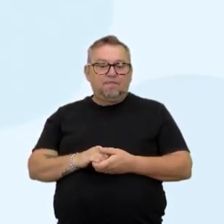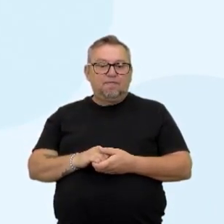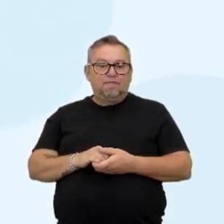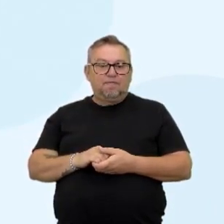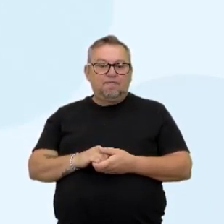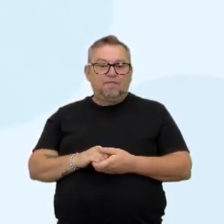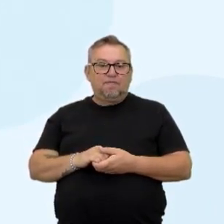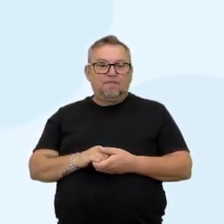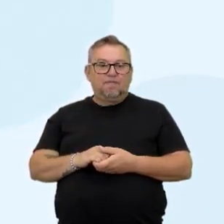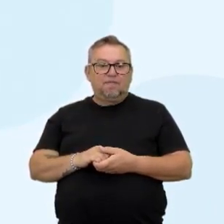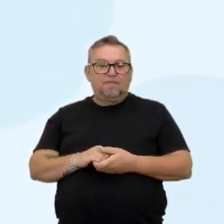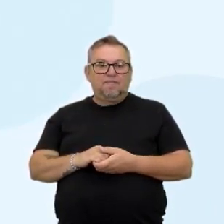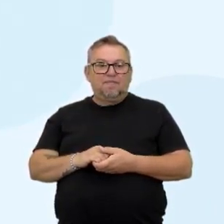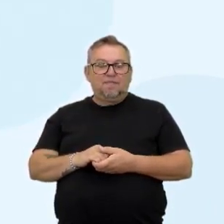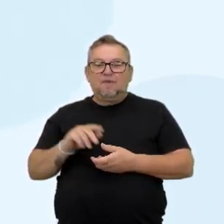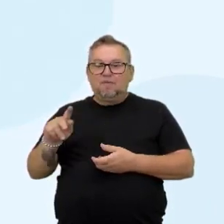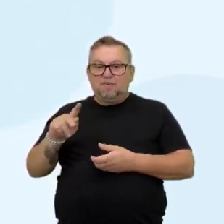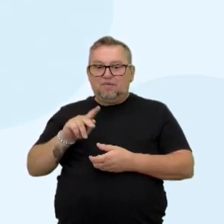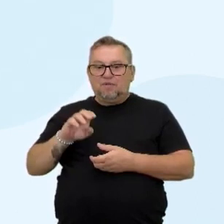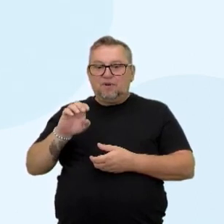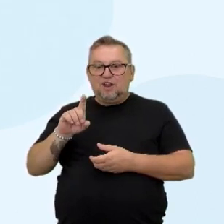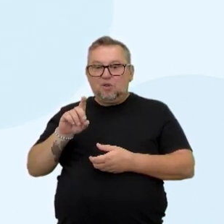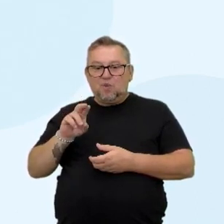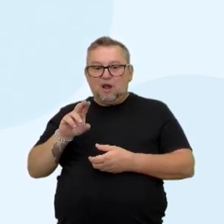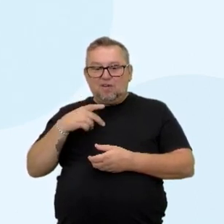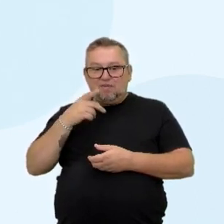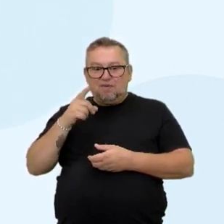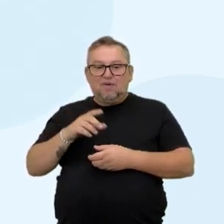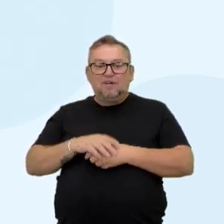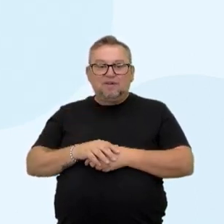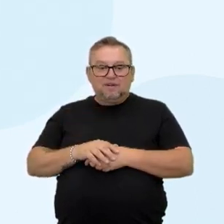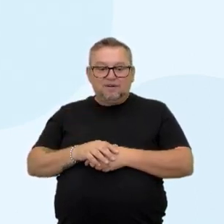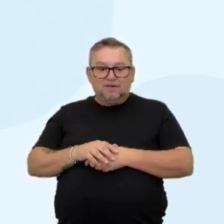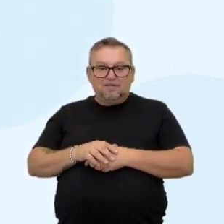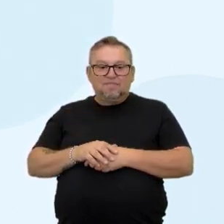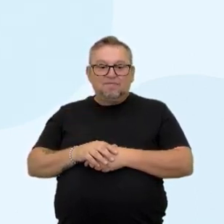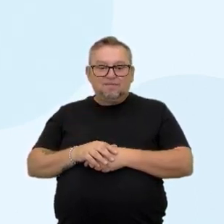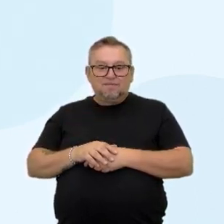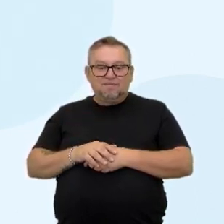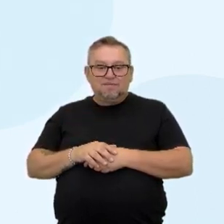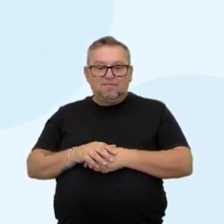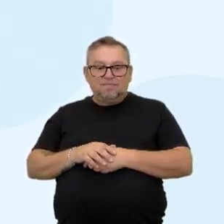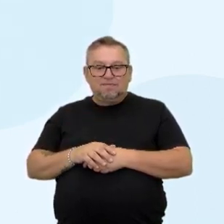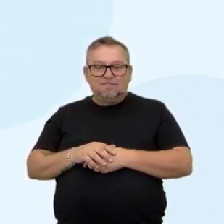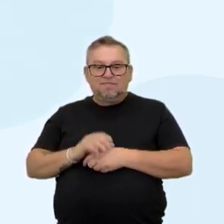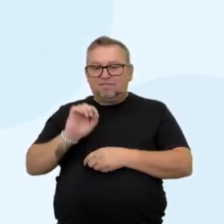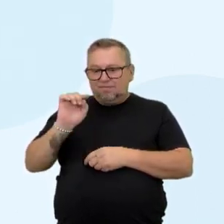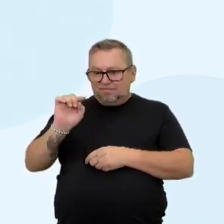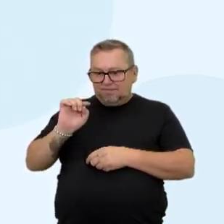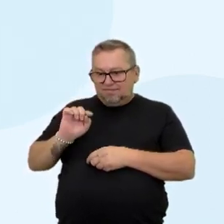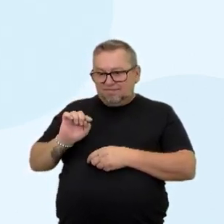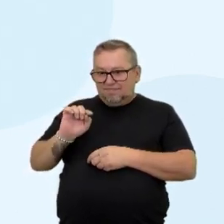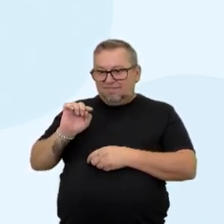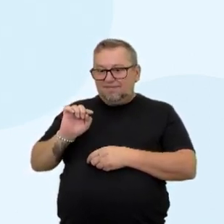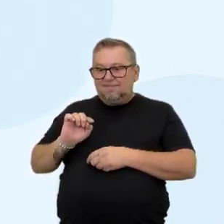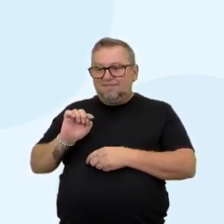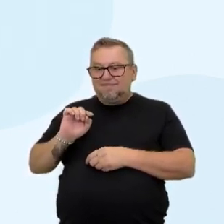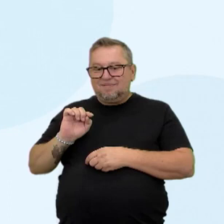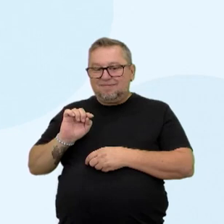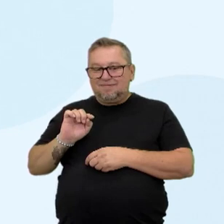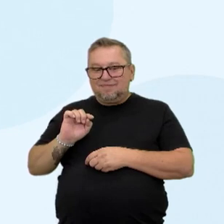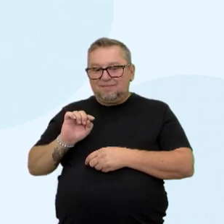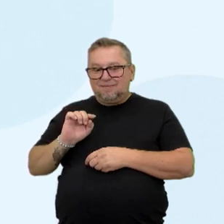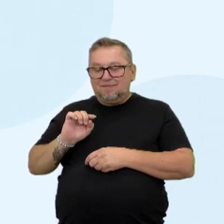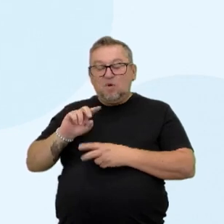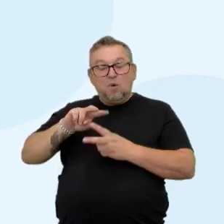emendar? O professor Eduardo já abre aspas aí. Bom, como 0 é elemento neutro, chances iguais, segundo o professor Eduardo. Valeu, Edu.